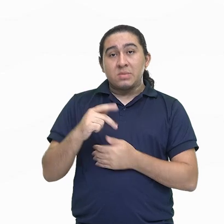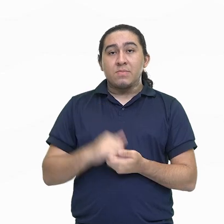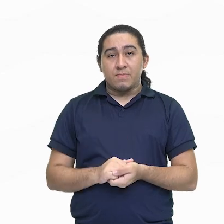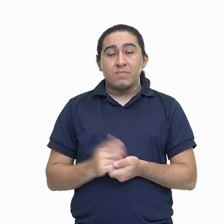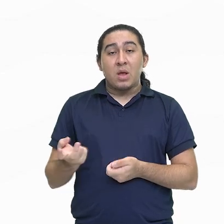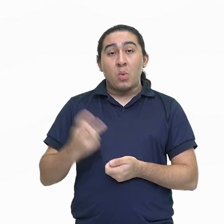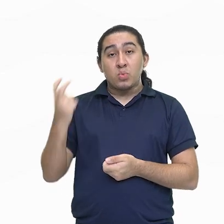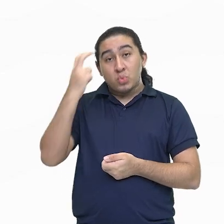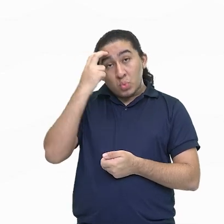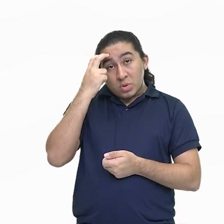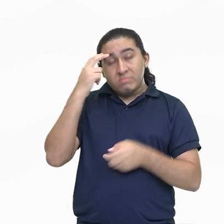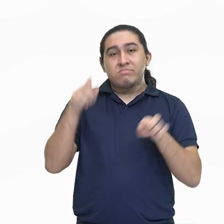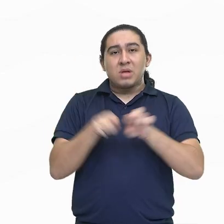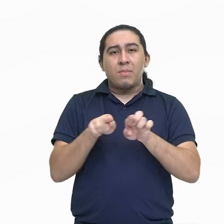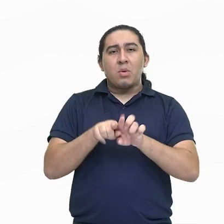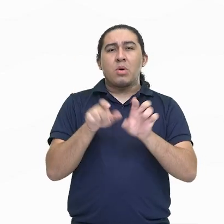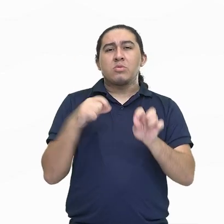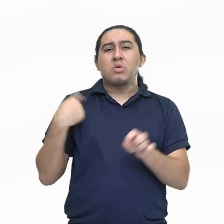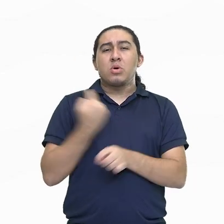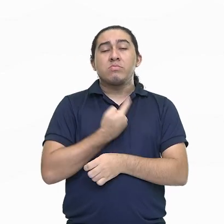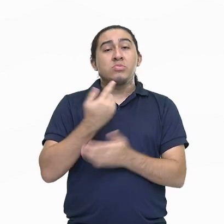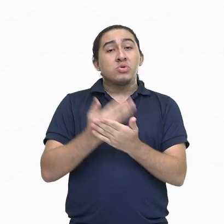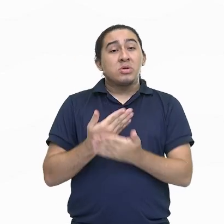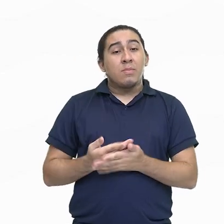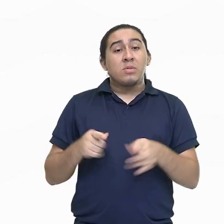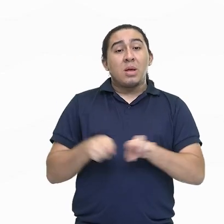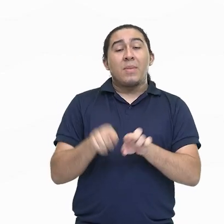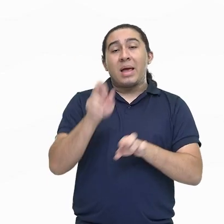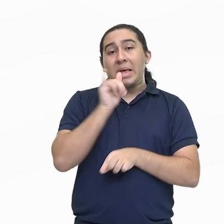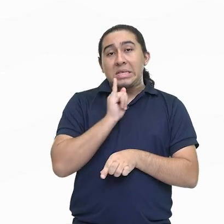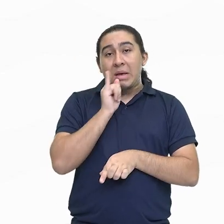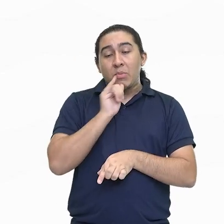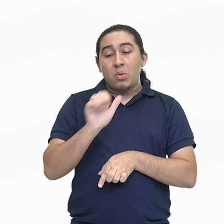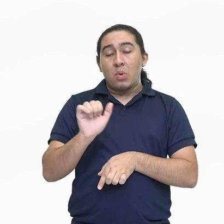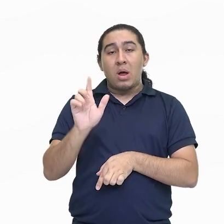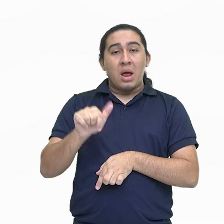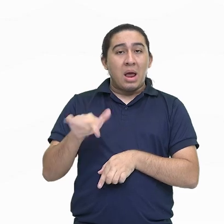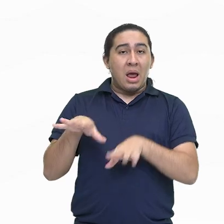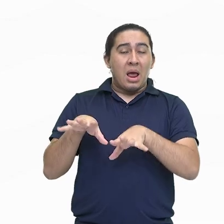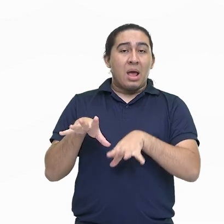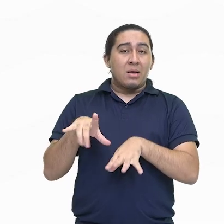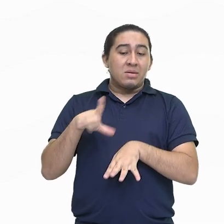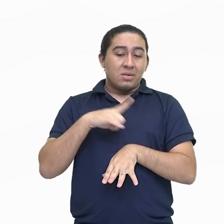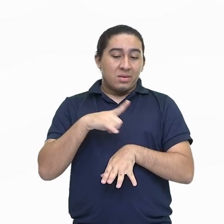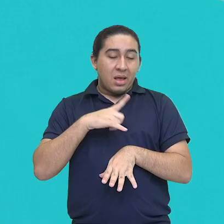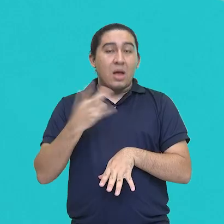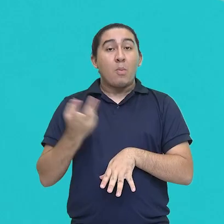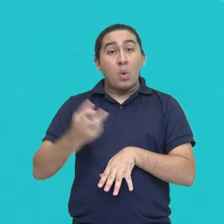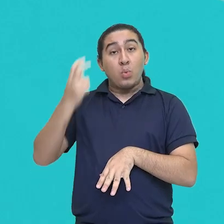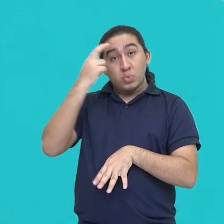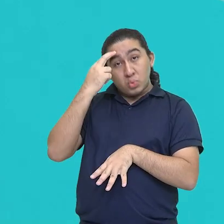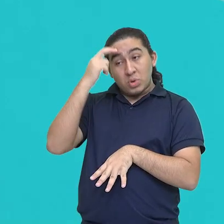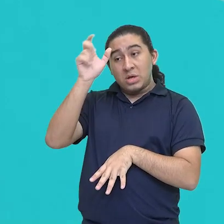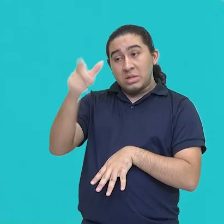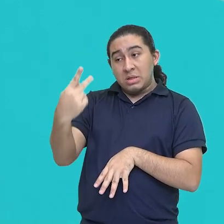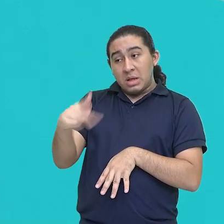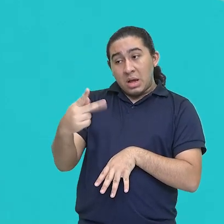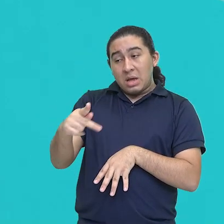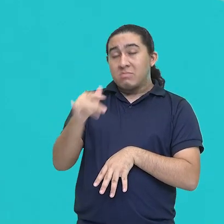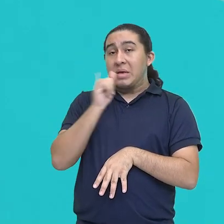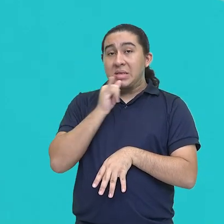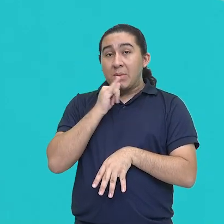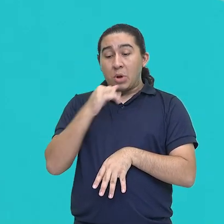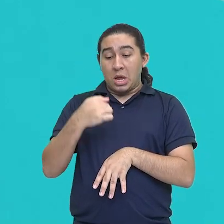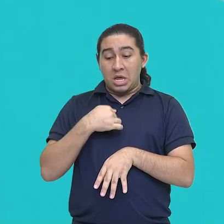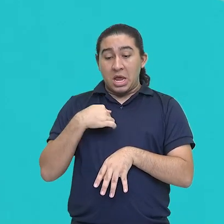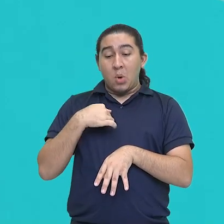de apropriação cultural, que é quando eu utilizo um elemento de determinada cultura, como, por exemplo, um